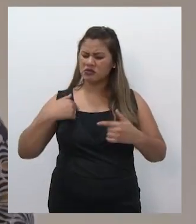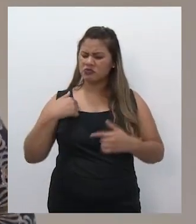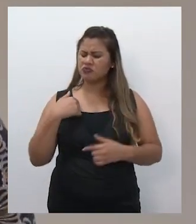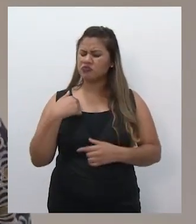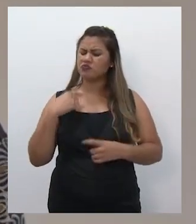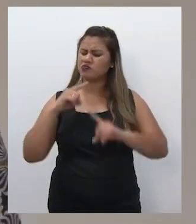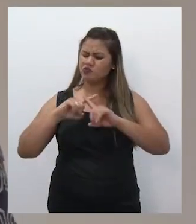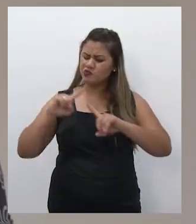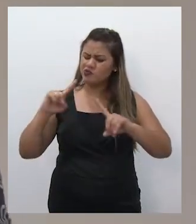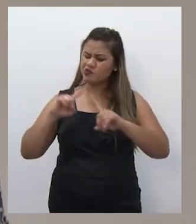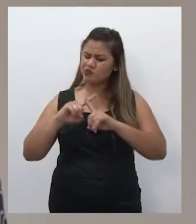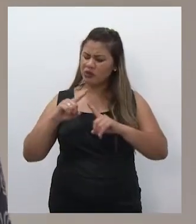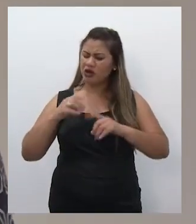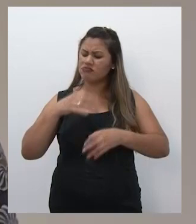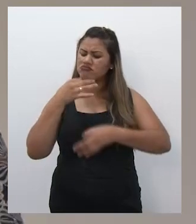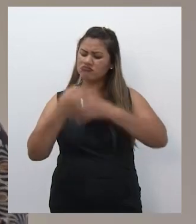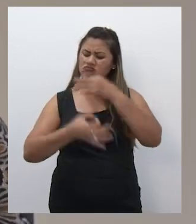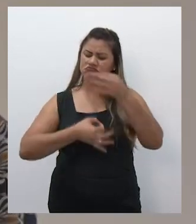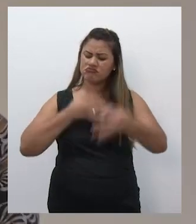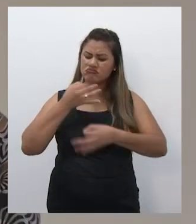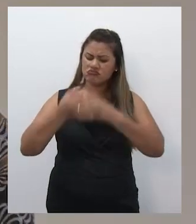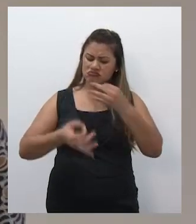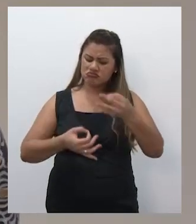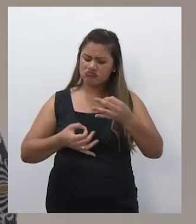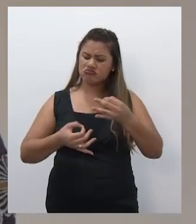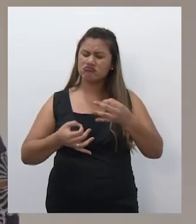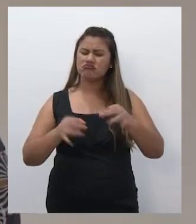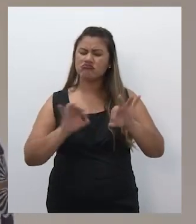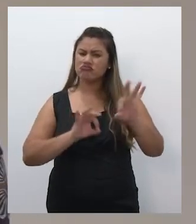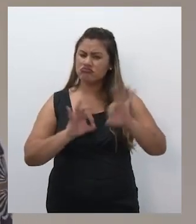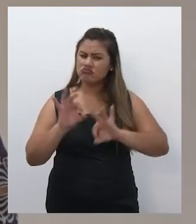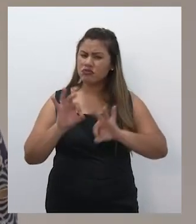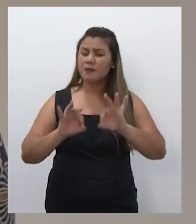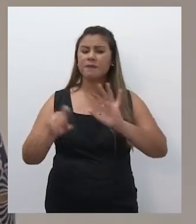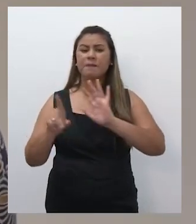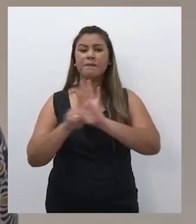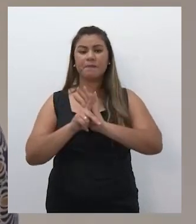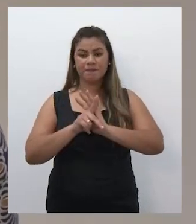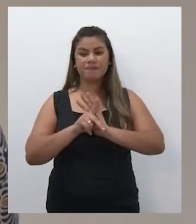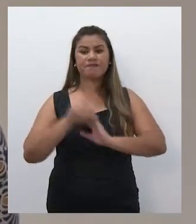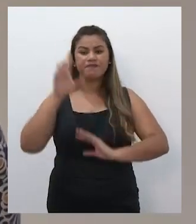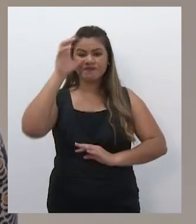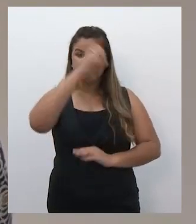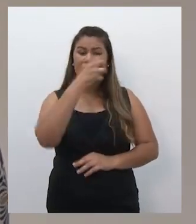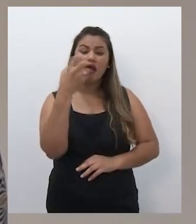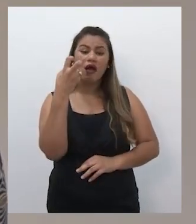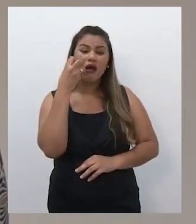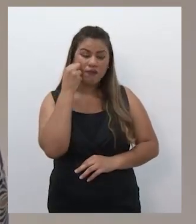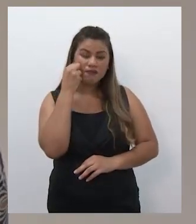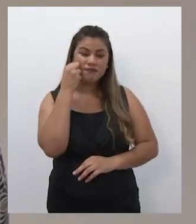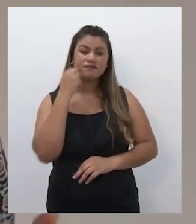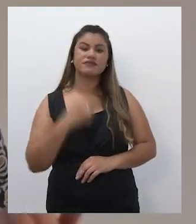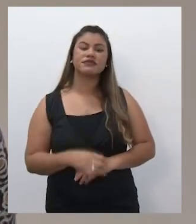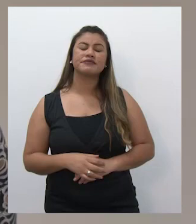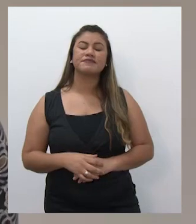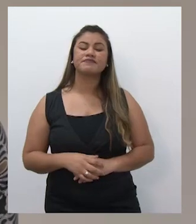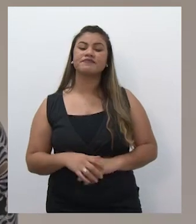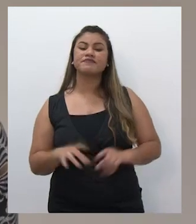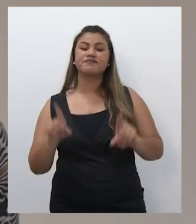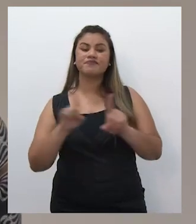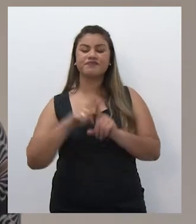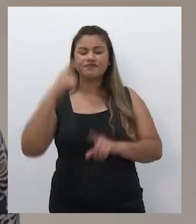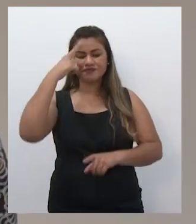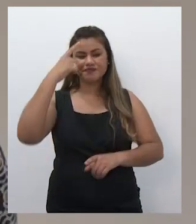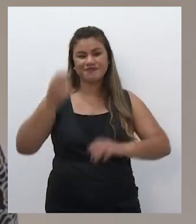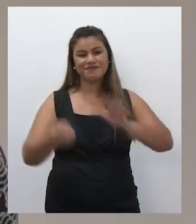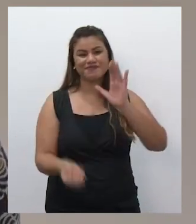para argumentar, para problematizar o conhecimento que eu vou adquirindo, e também o pensamento